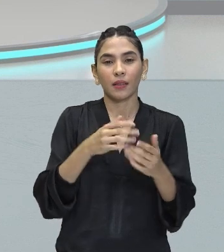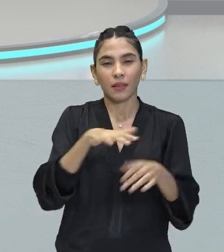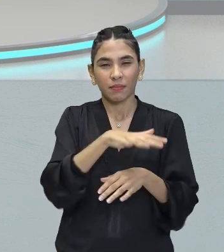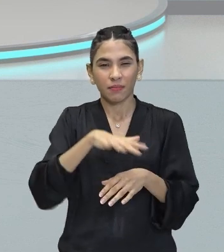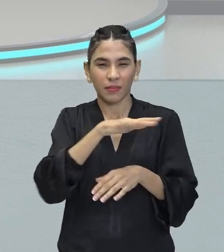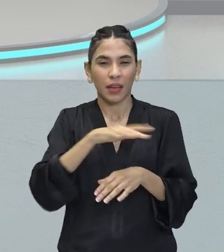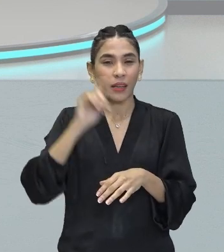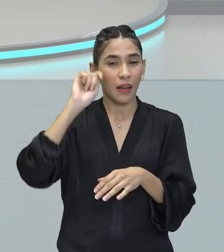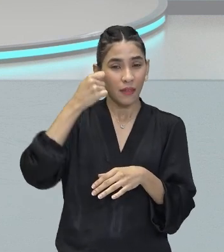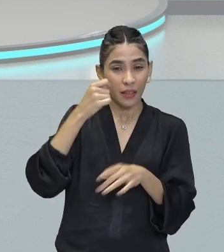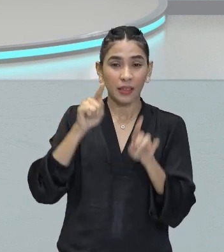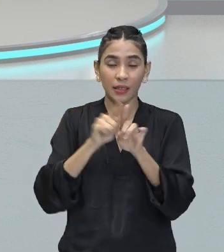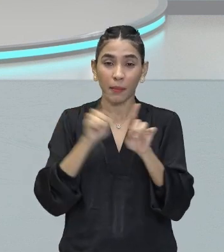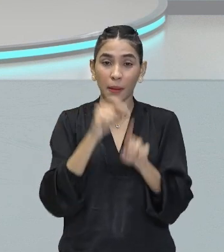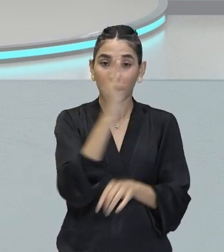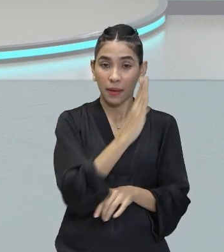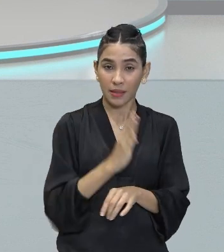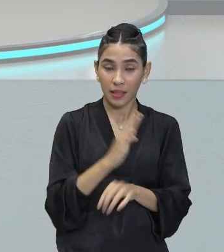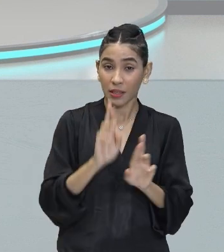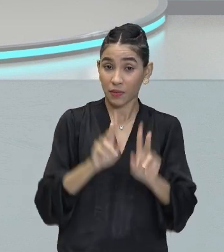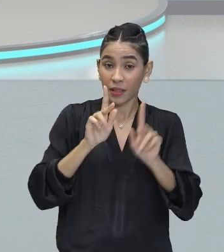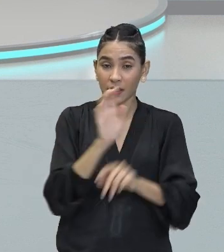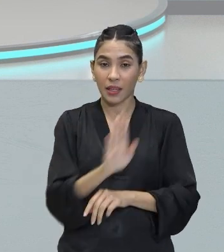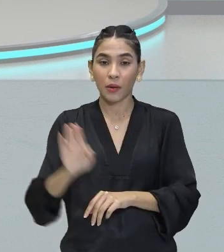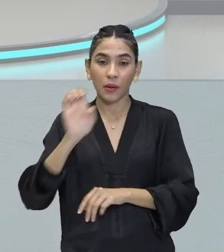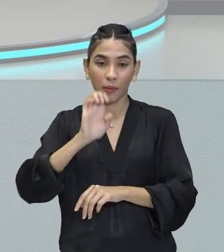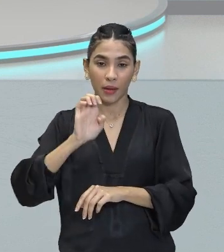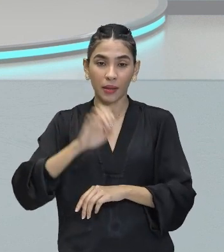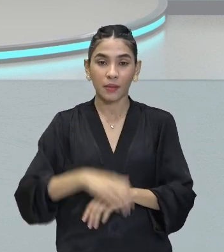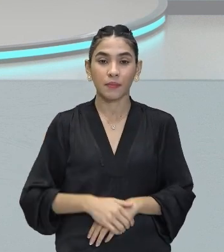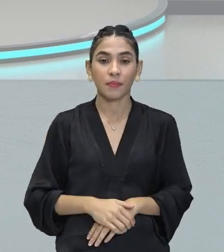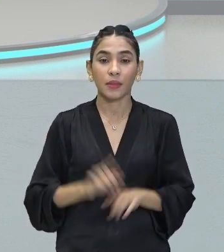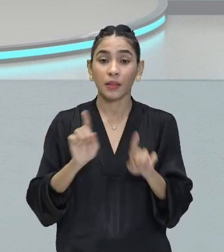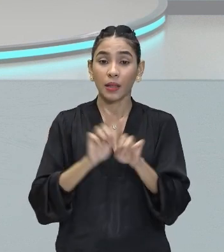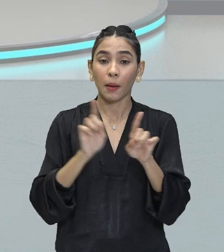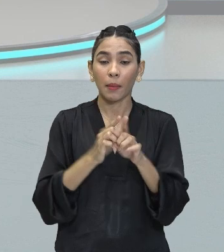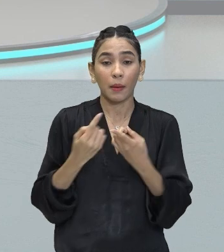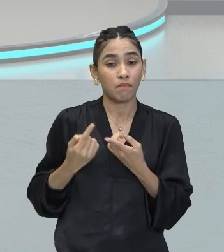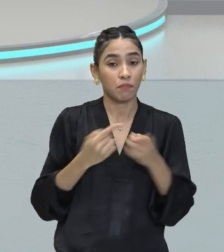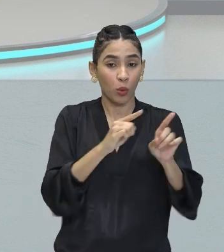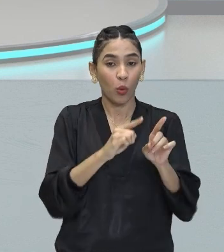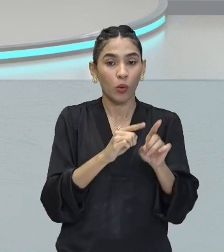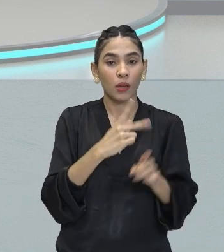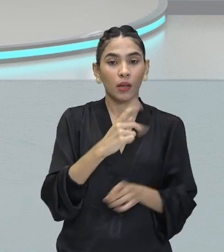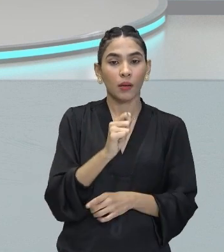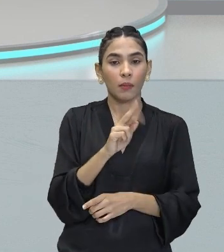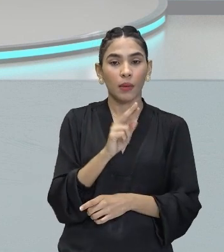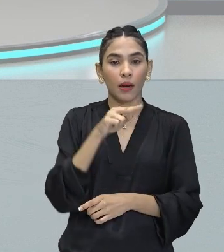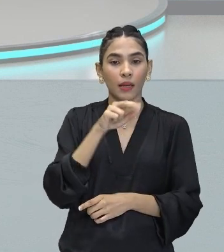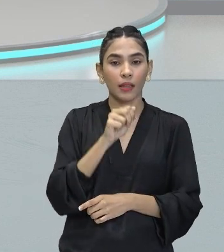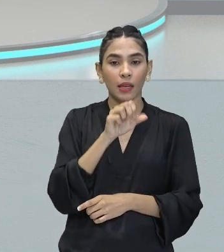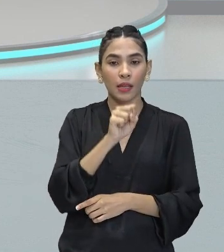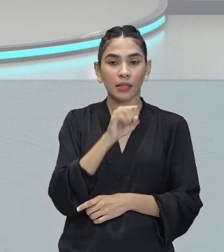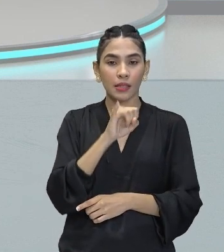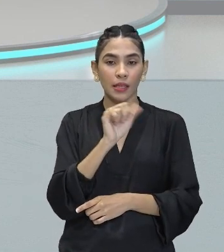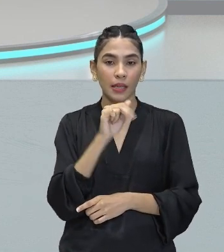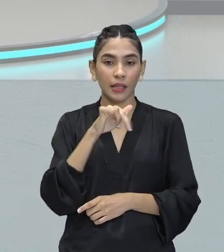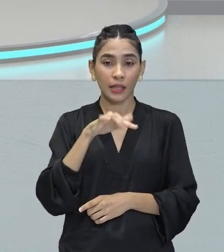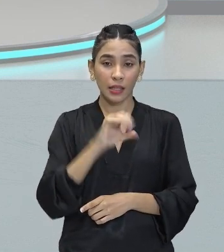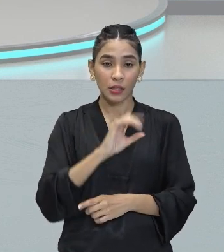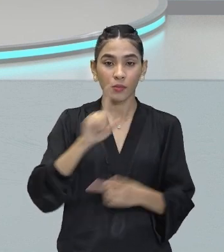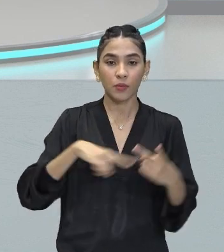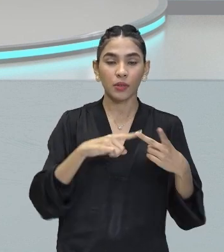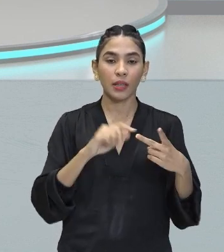diferente da europeia. Vamos lá, então? A oposição ao parnasianismo e ao academicismo. Então,